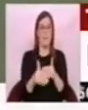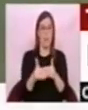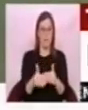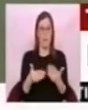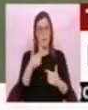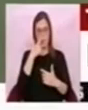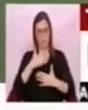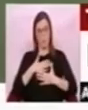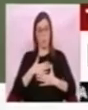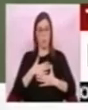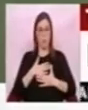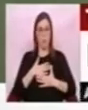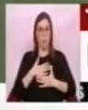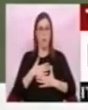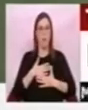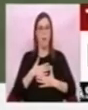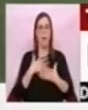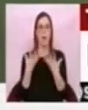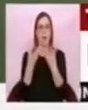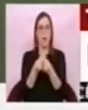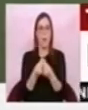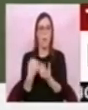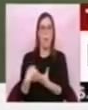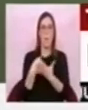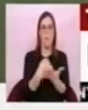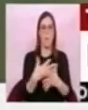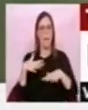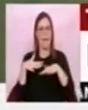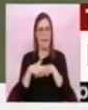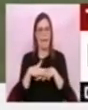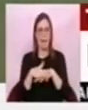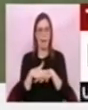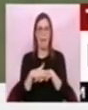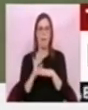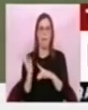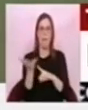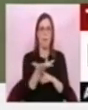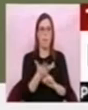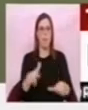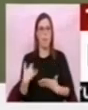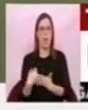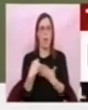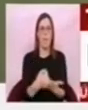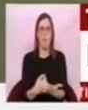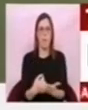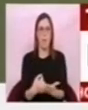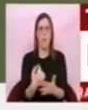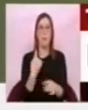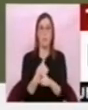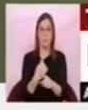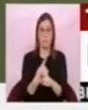Colocar a pessoa em contacto e junto de um suporte, de uma rede, que lhe permita ter apoio para